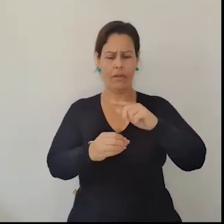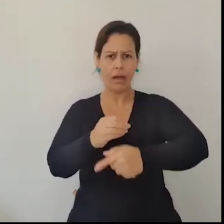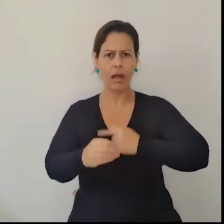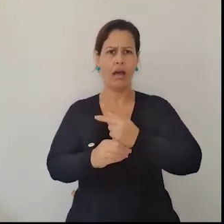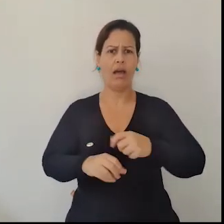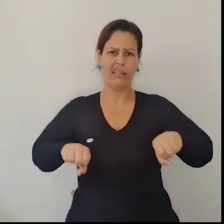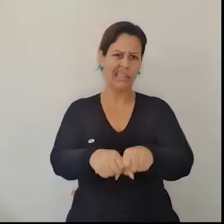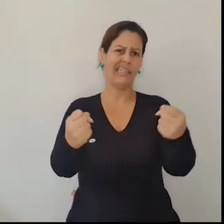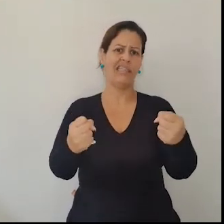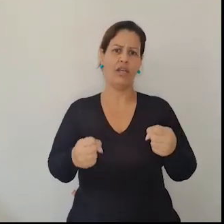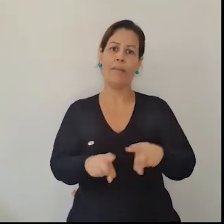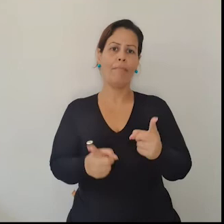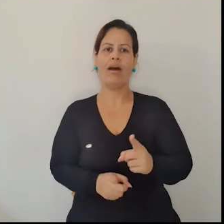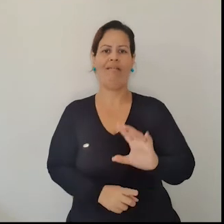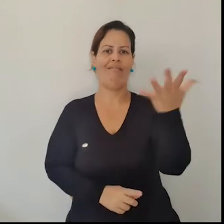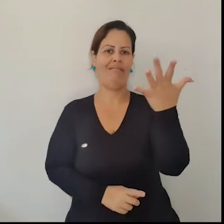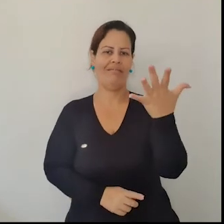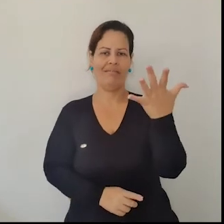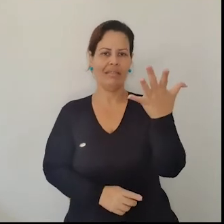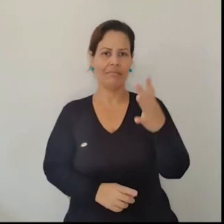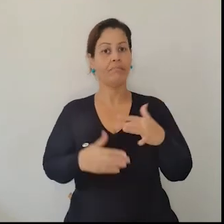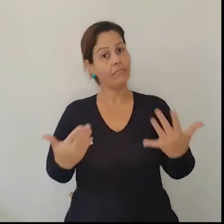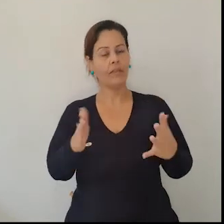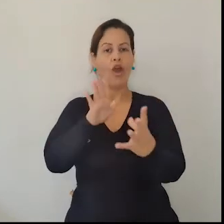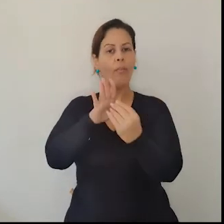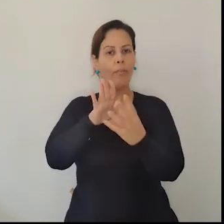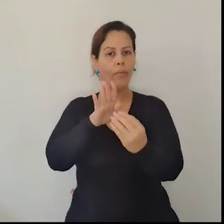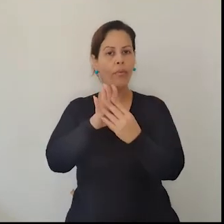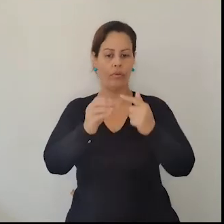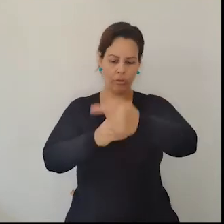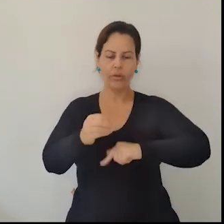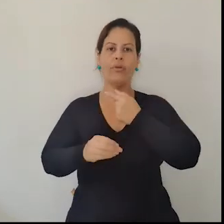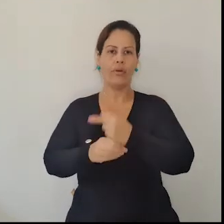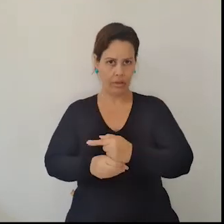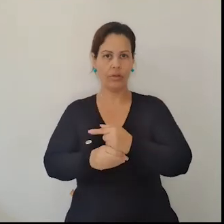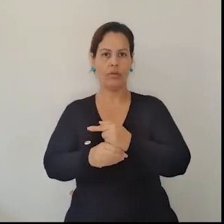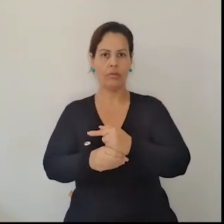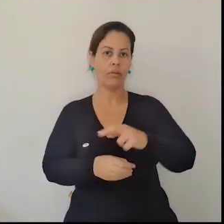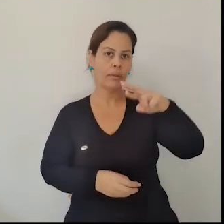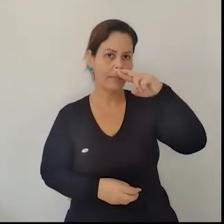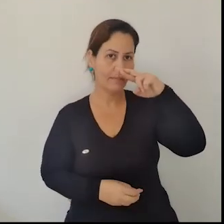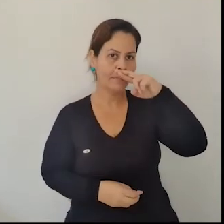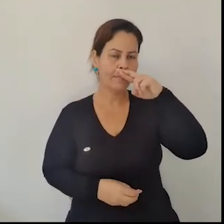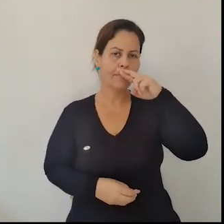ocorre. Portanto, o modelo atômico de Rutherford, mesmo explicando o que foi